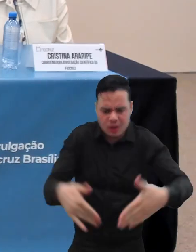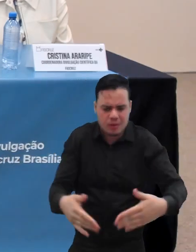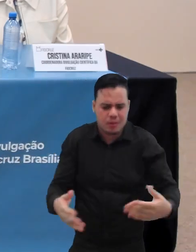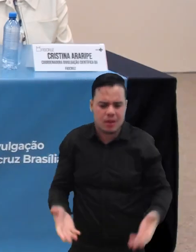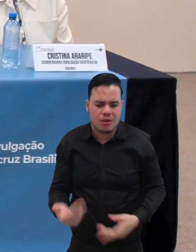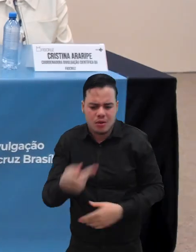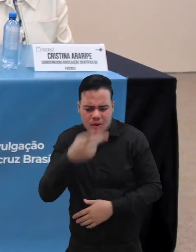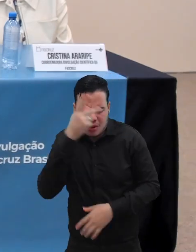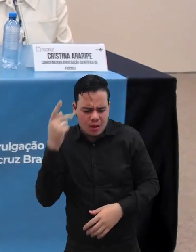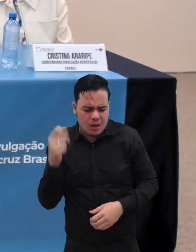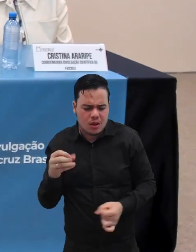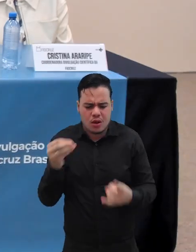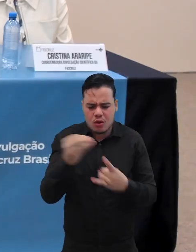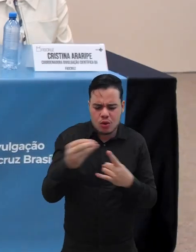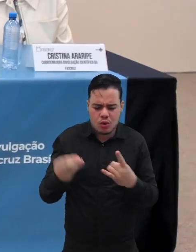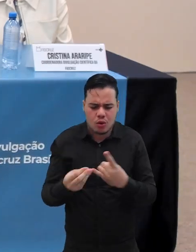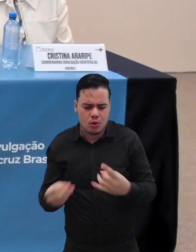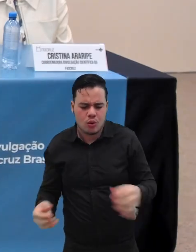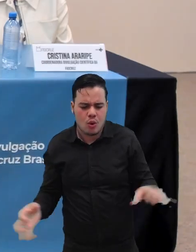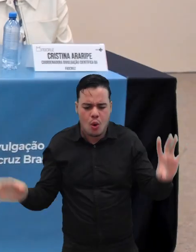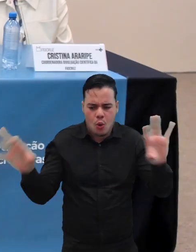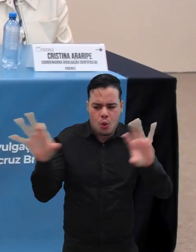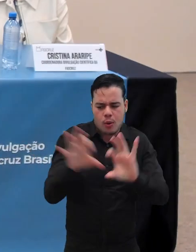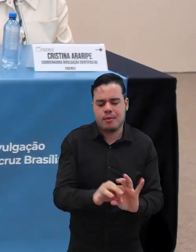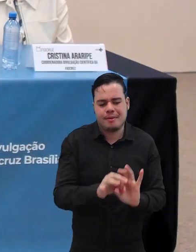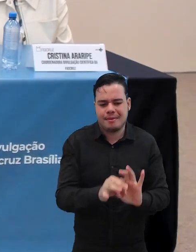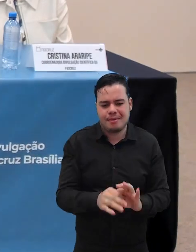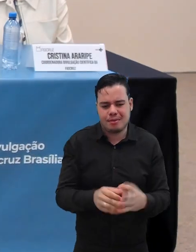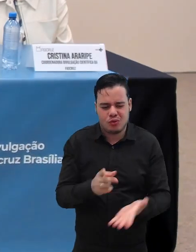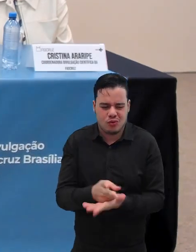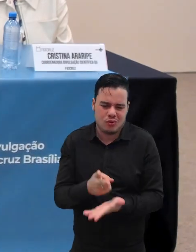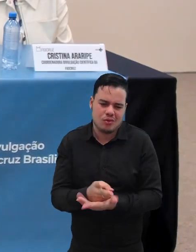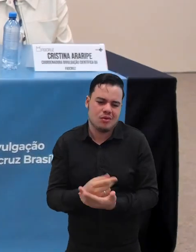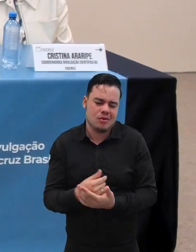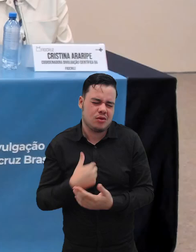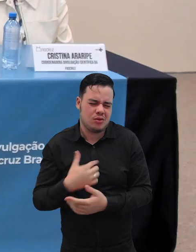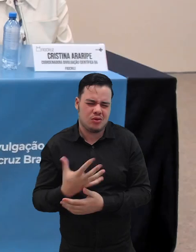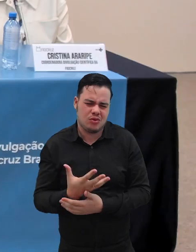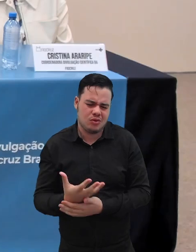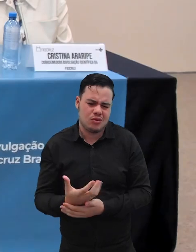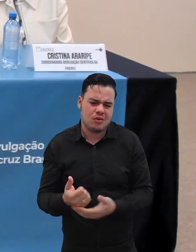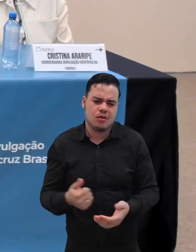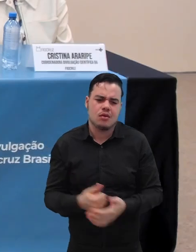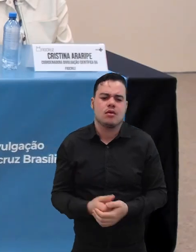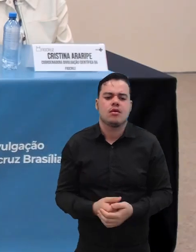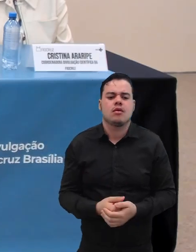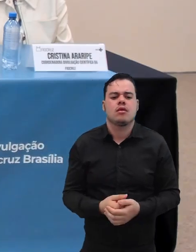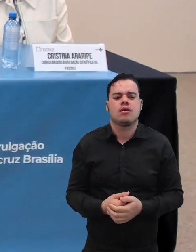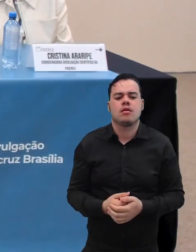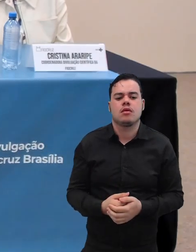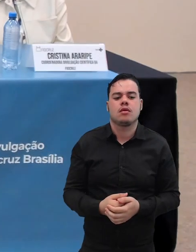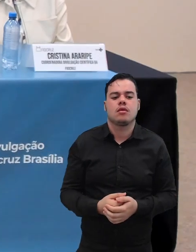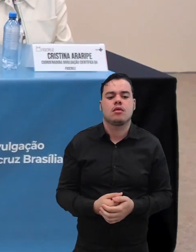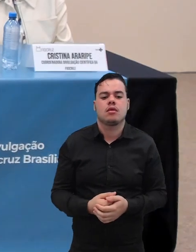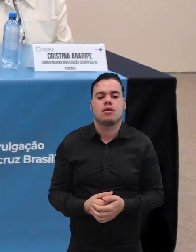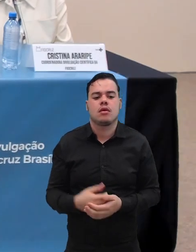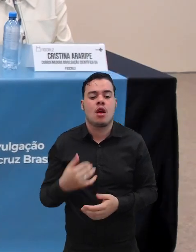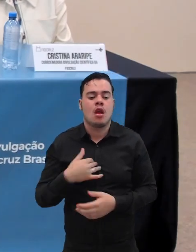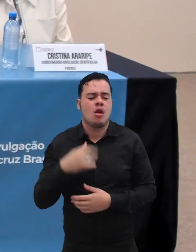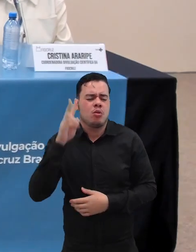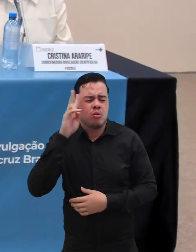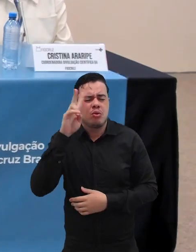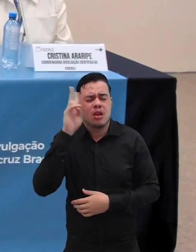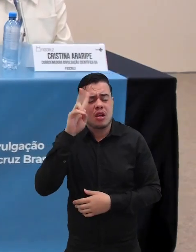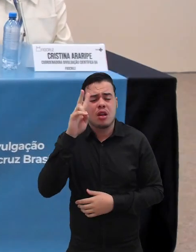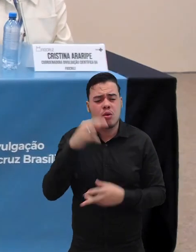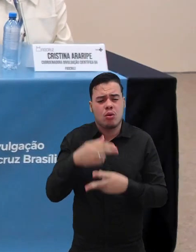vez mais a gente possa estar presente nessa direção. Uma outra questão, assim, eu me lembro de uma outra